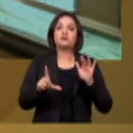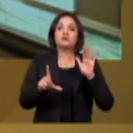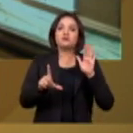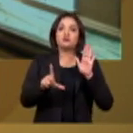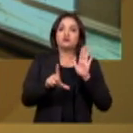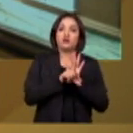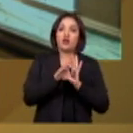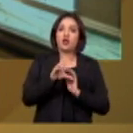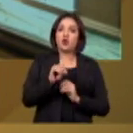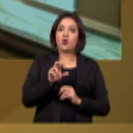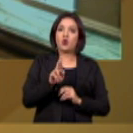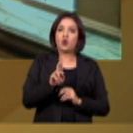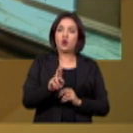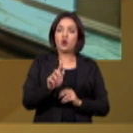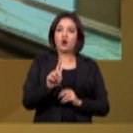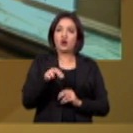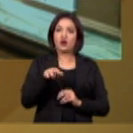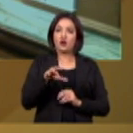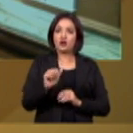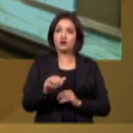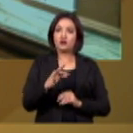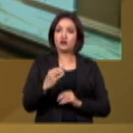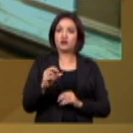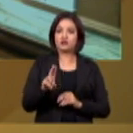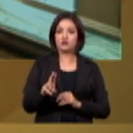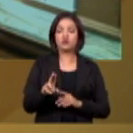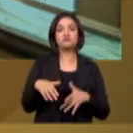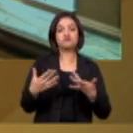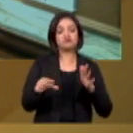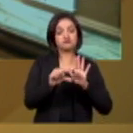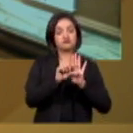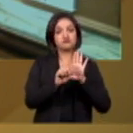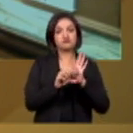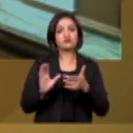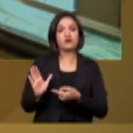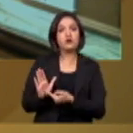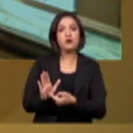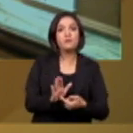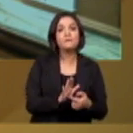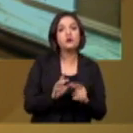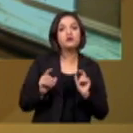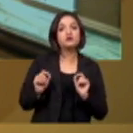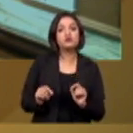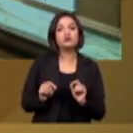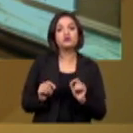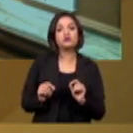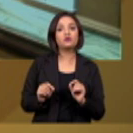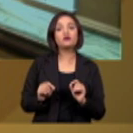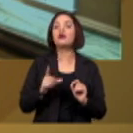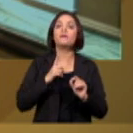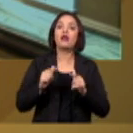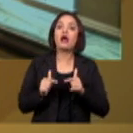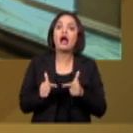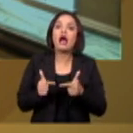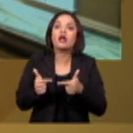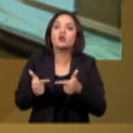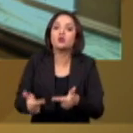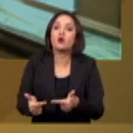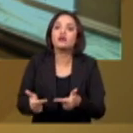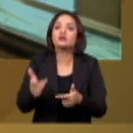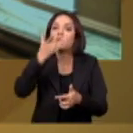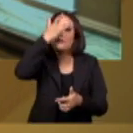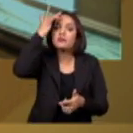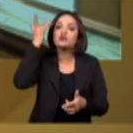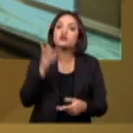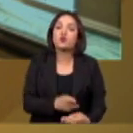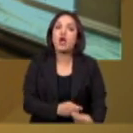da união eo dispositivo mostra-se voltava disciplina a atuação responsável